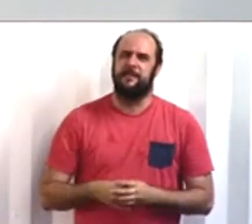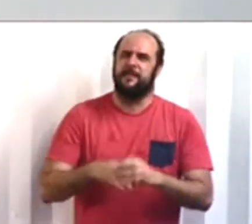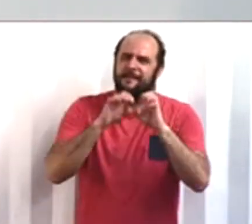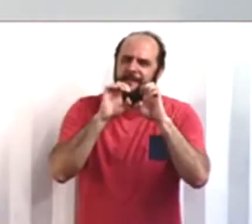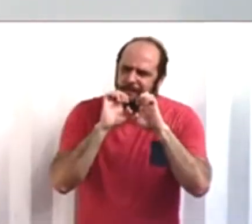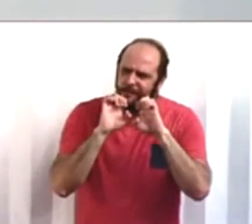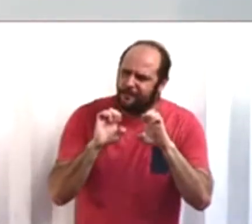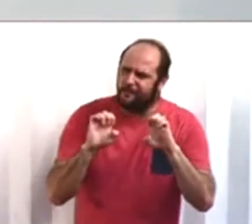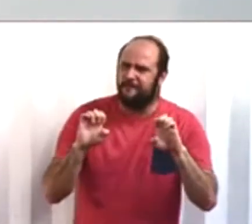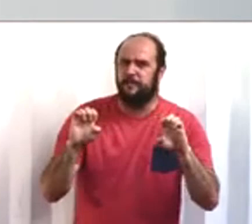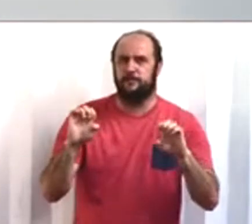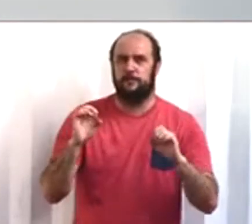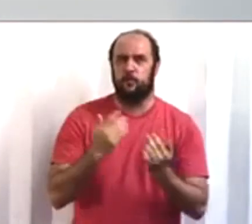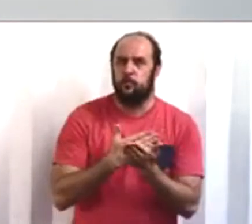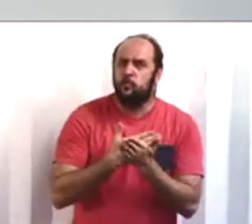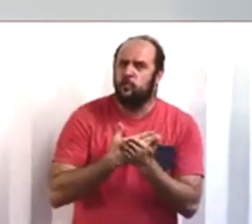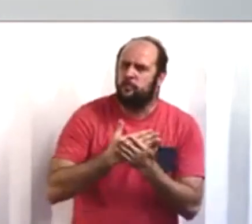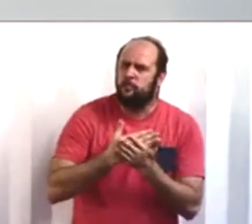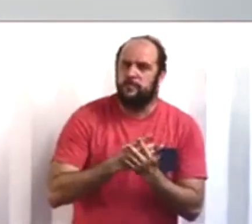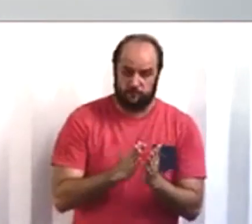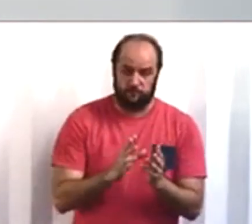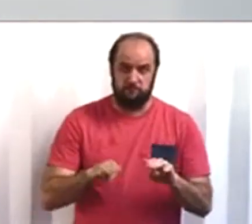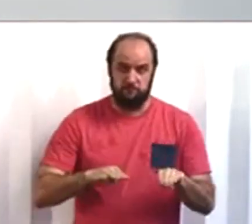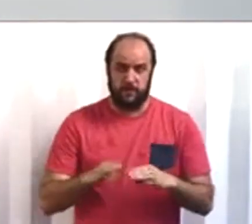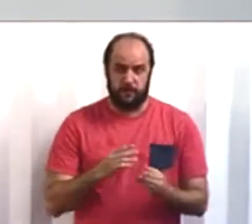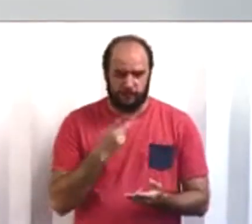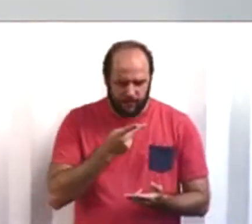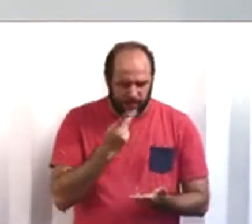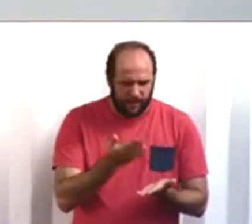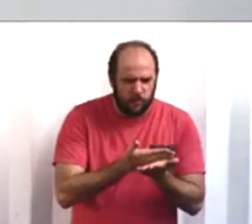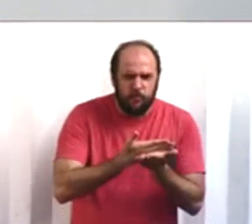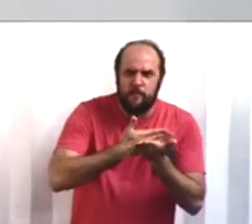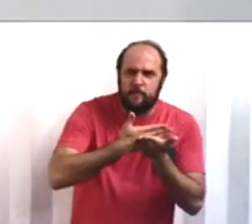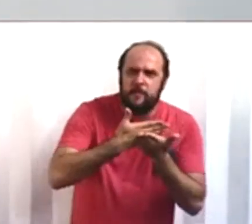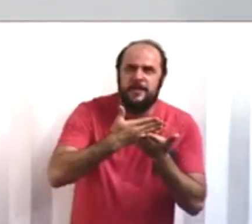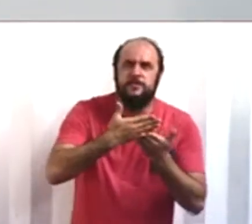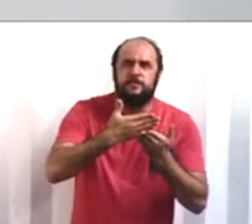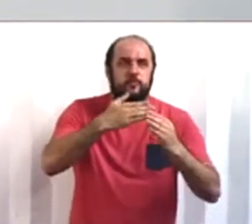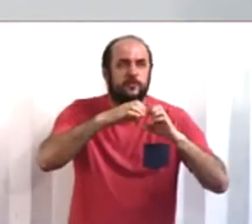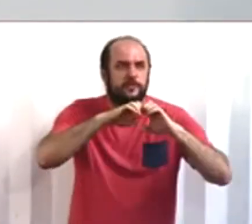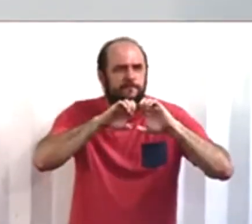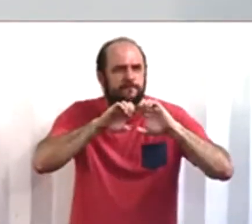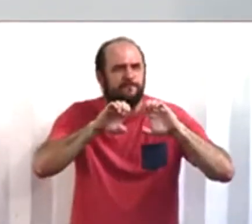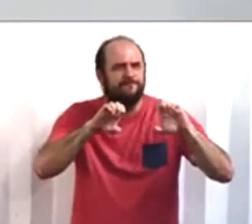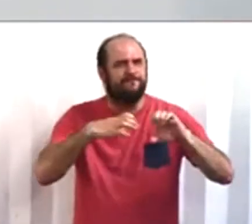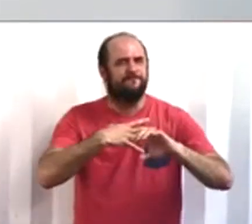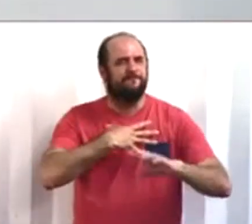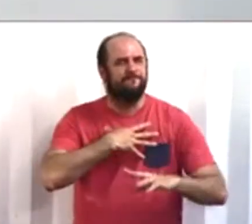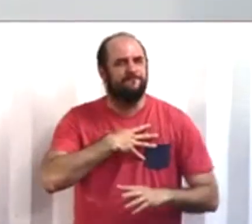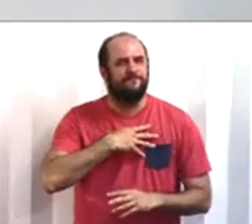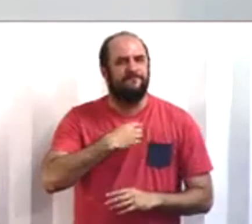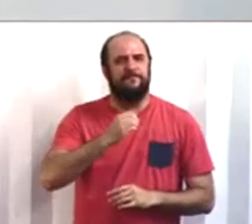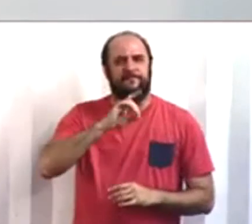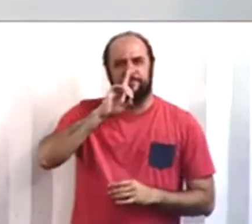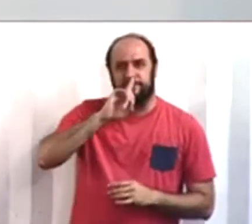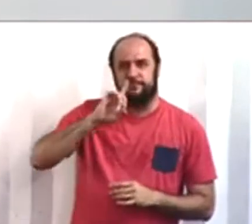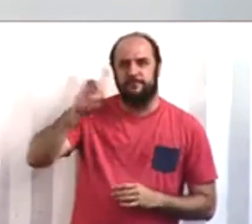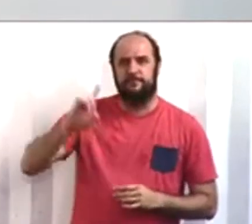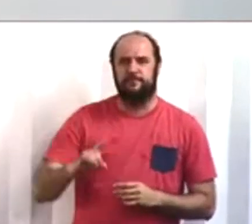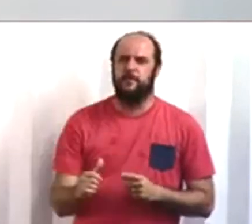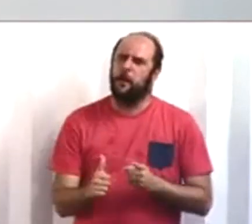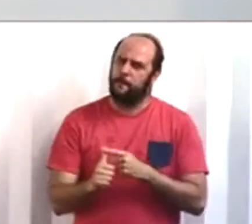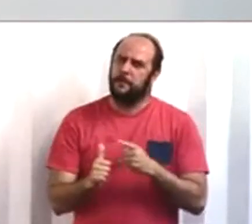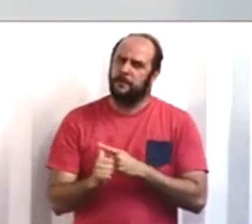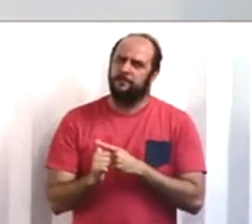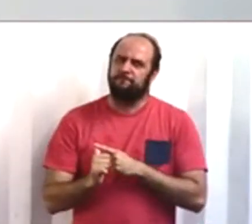Evangelho. No princípio, diz o texto aqui, está o Evangelho do Filho de Deus. A primeira coisa que eu